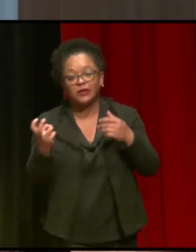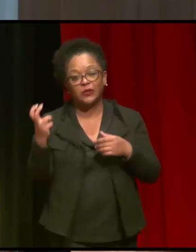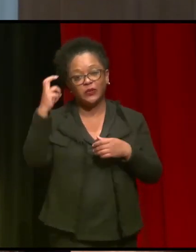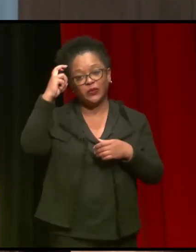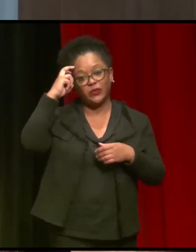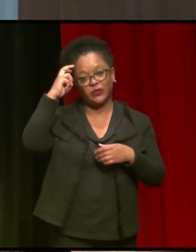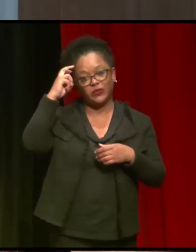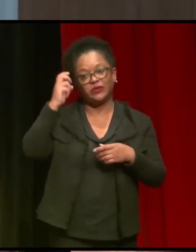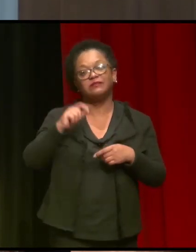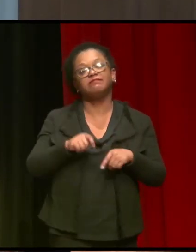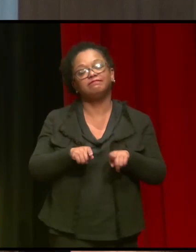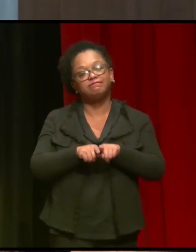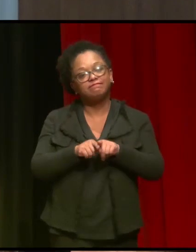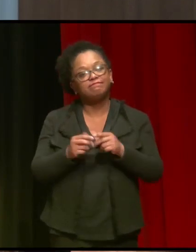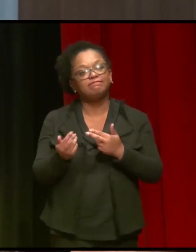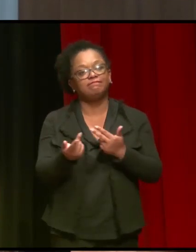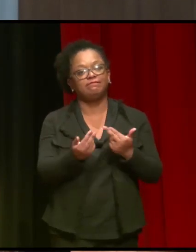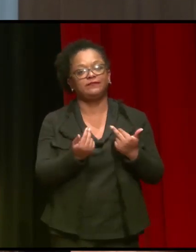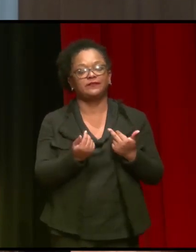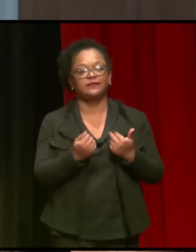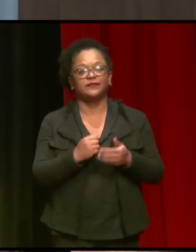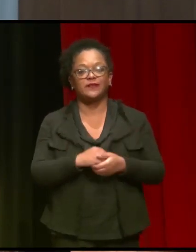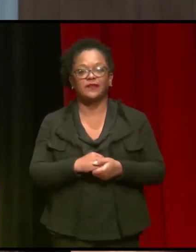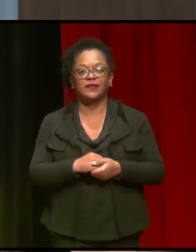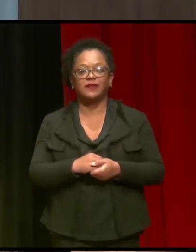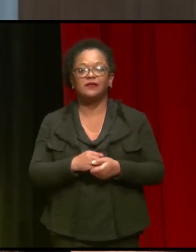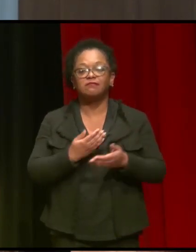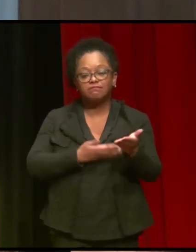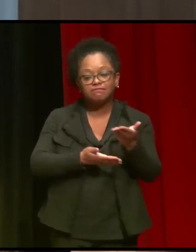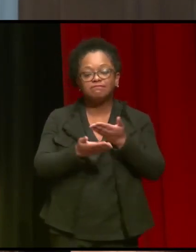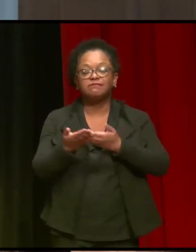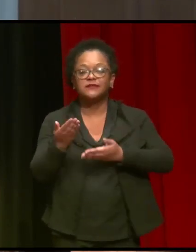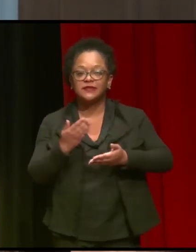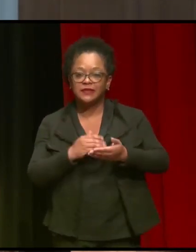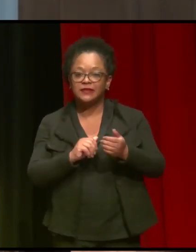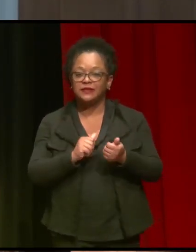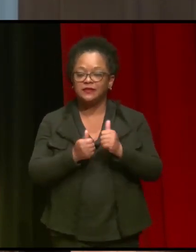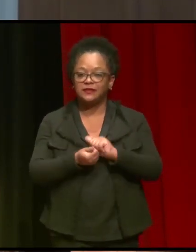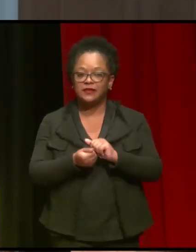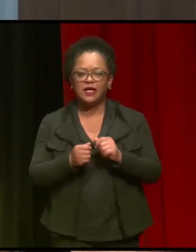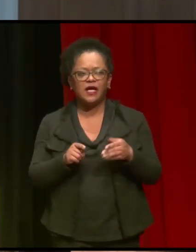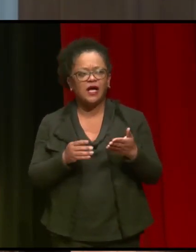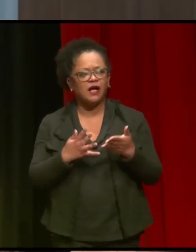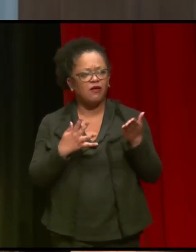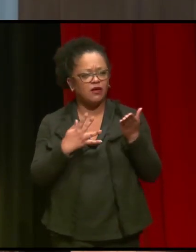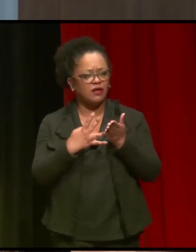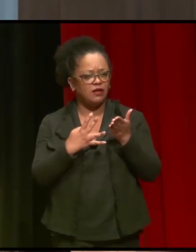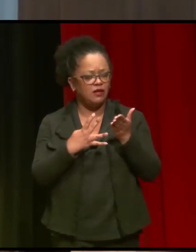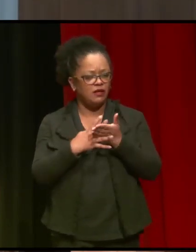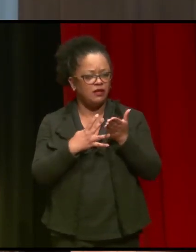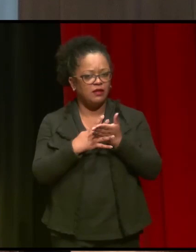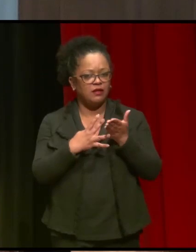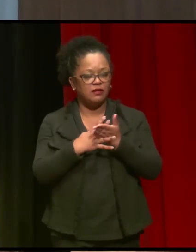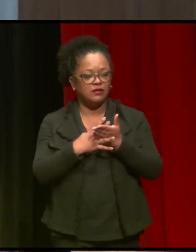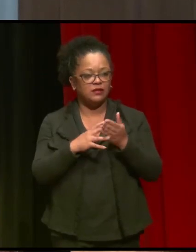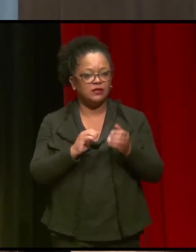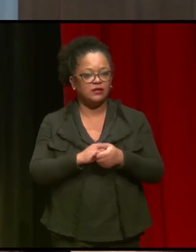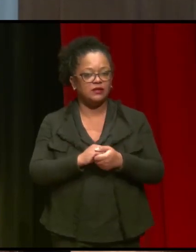do nosso. E é fantástico, mas você tem que se adaptar. Tem intervalo, né, gente? Vamos parar aqui.